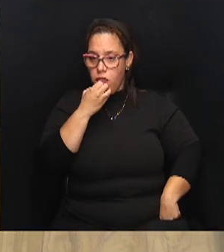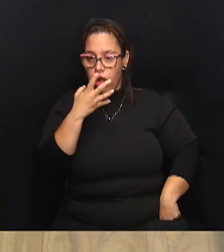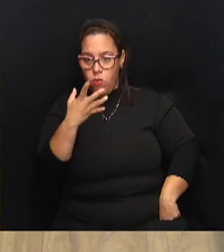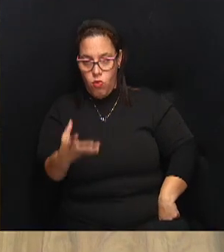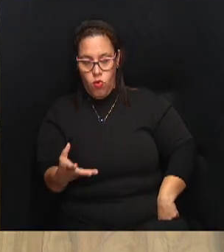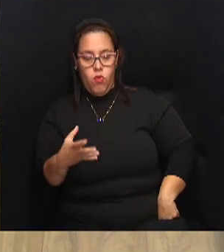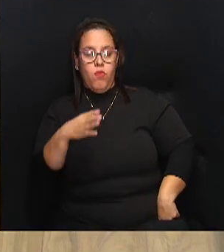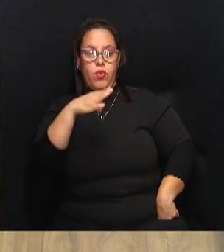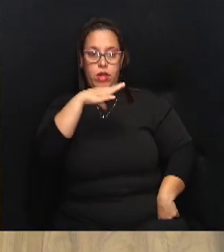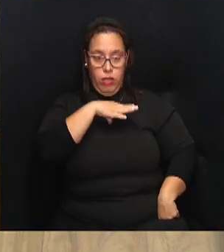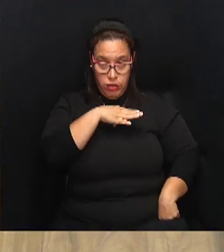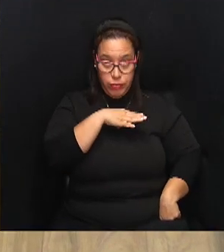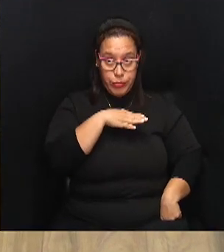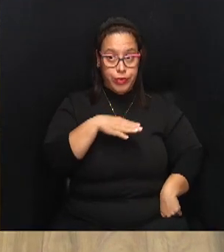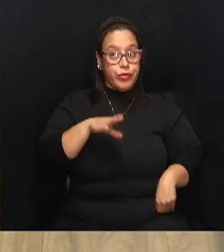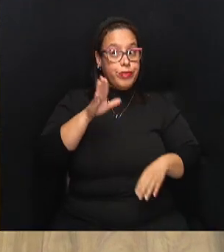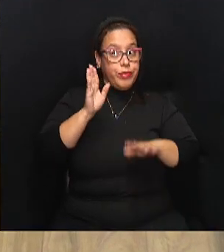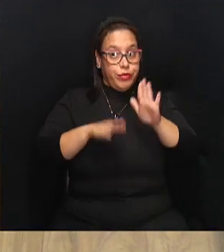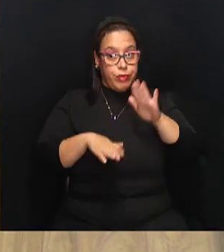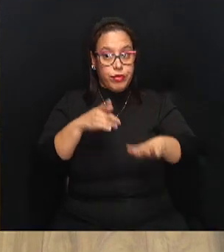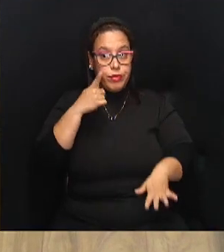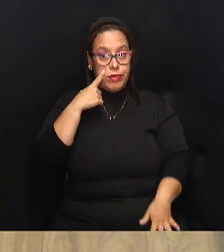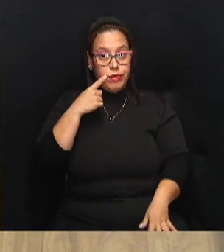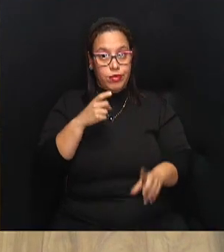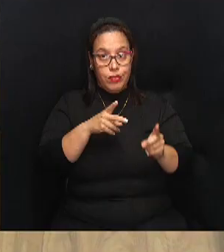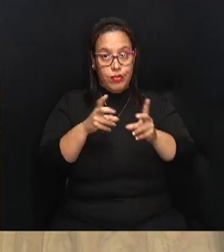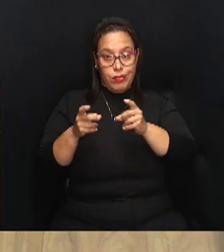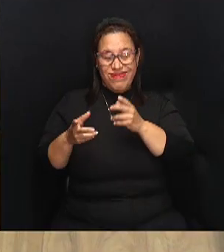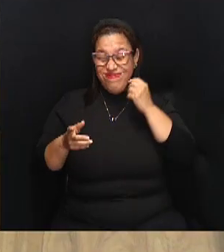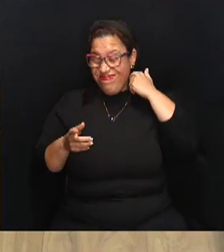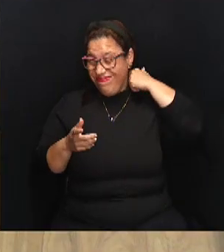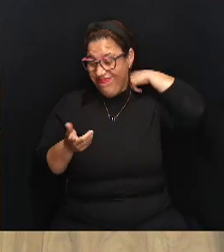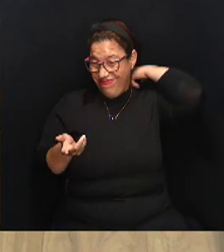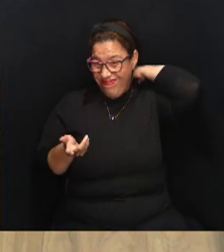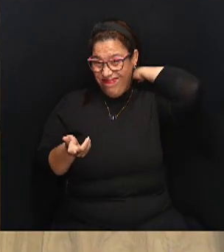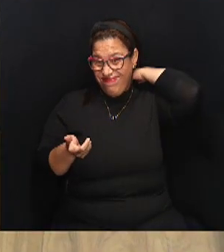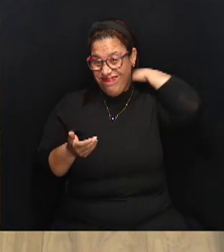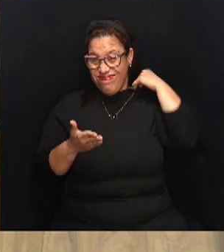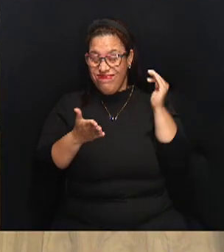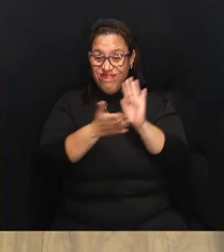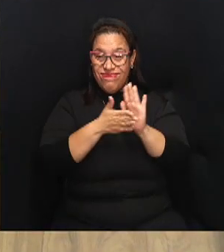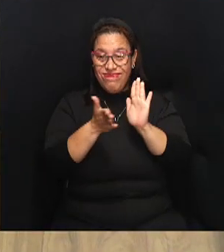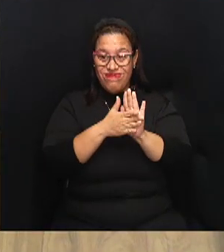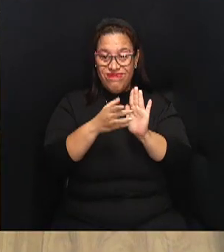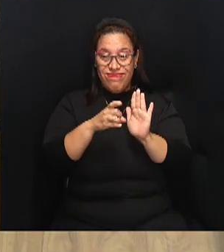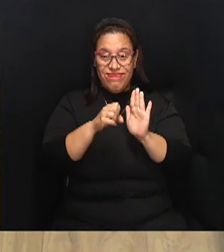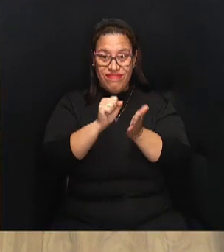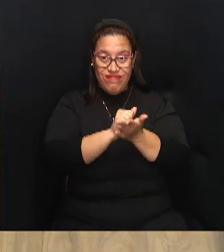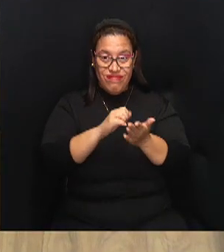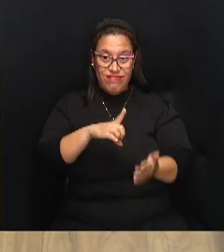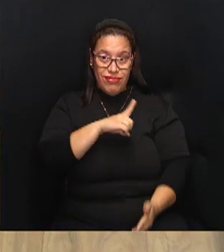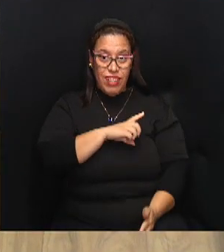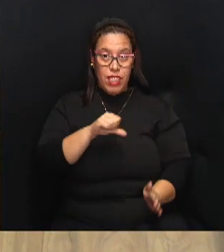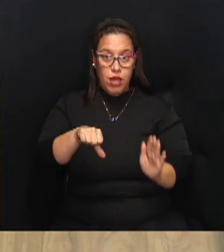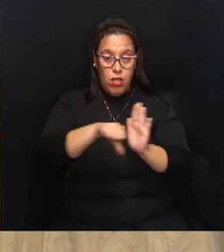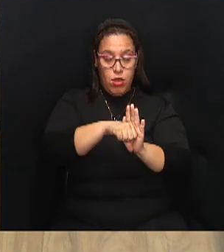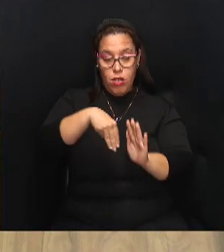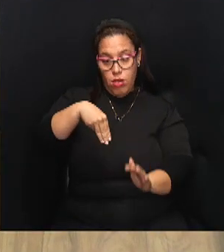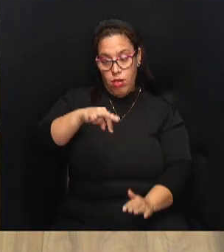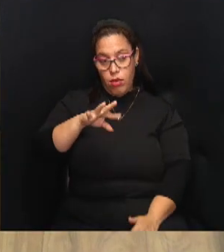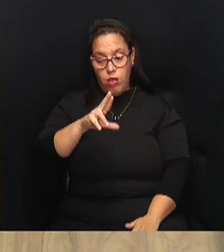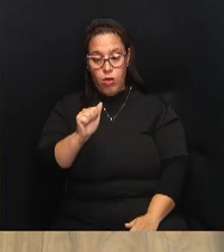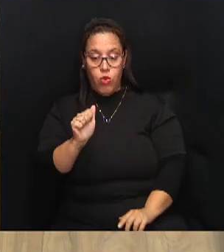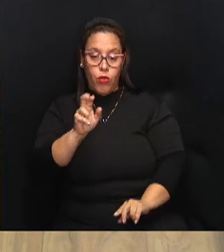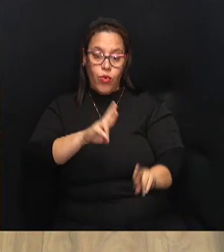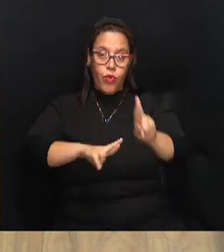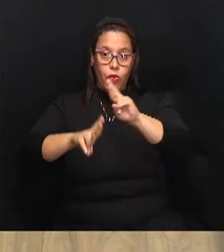cidade. E dependendo do jeito que a gente vender, pode passar a imagem que nós estamos implantando a atividade delegada para multar as pessoas. Para aumentar a fiscalização